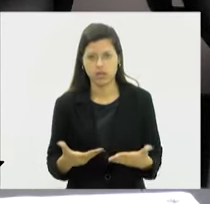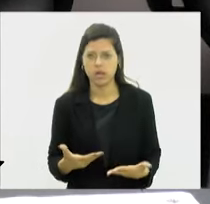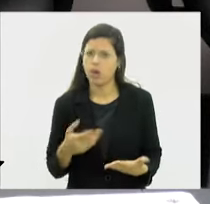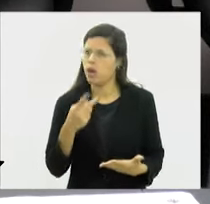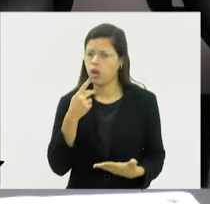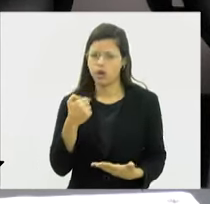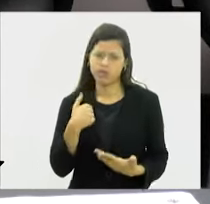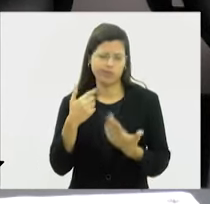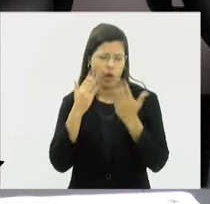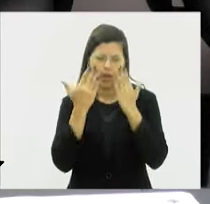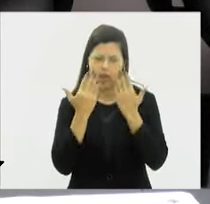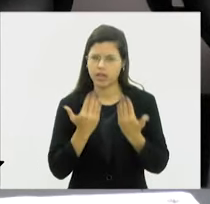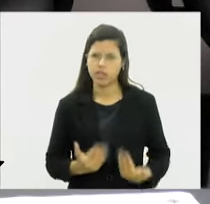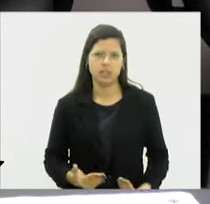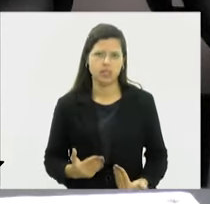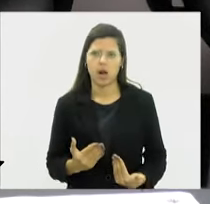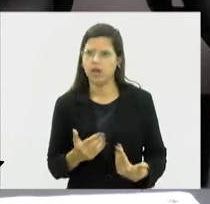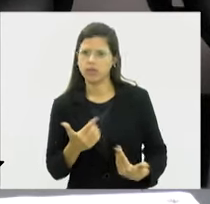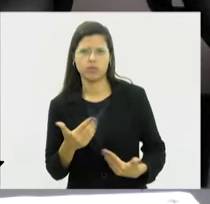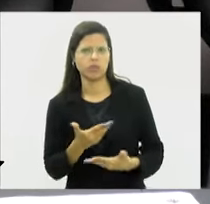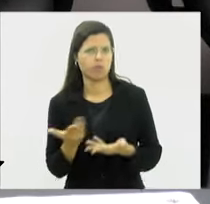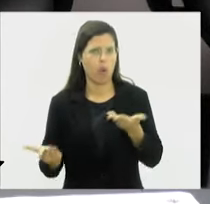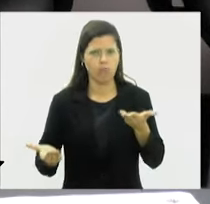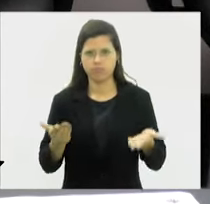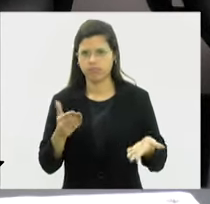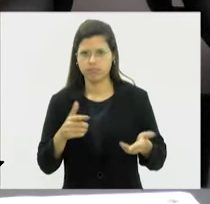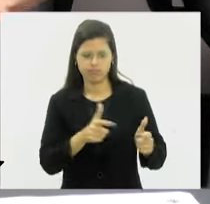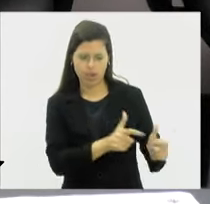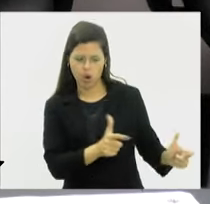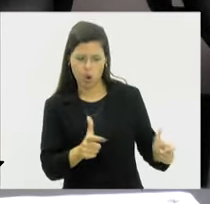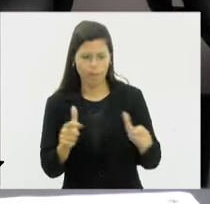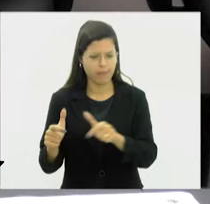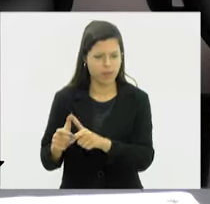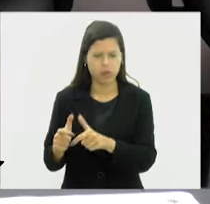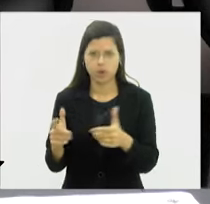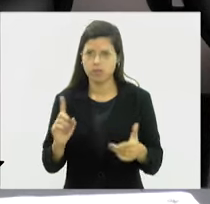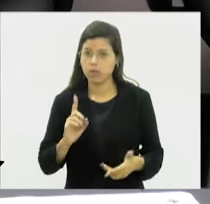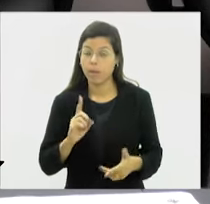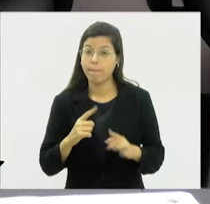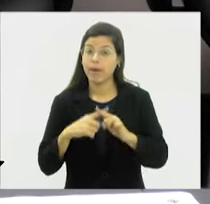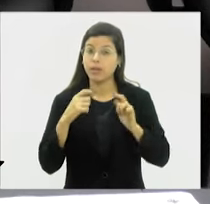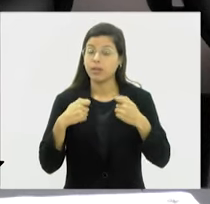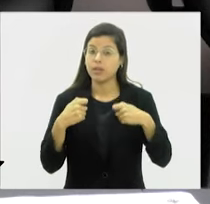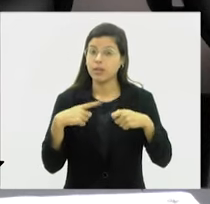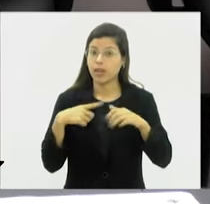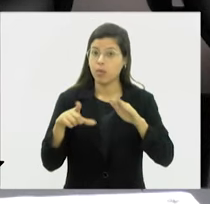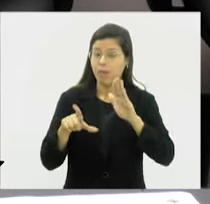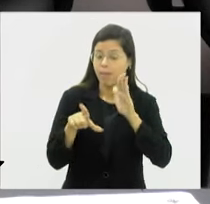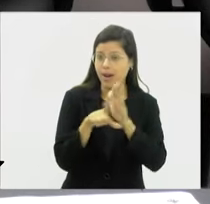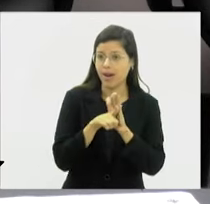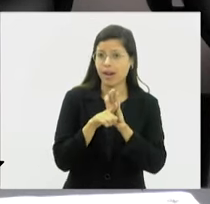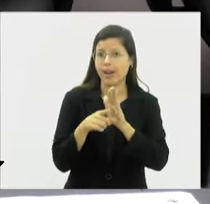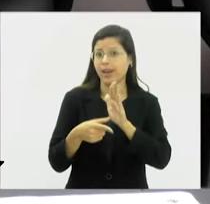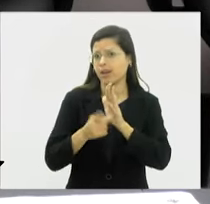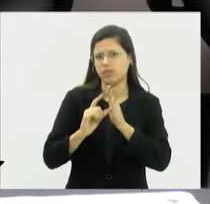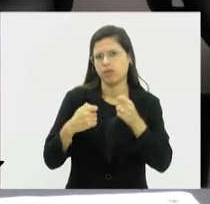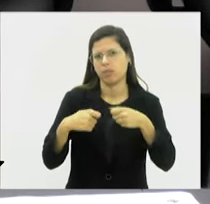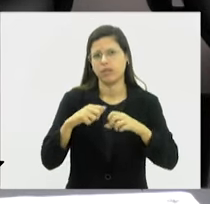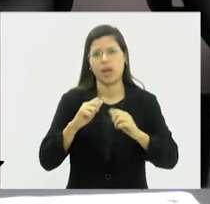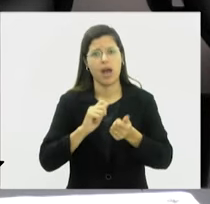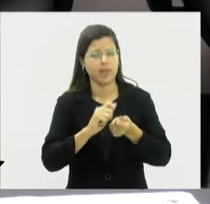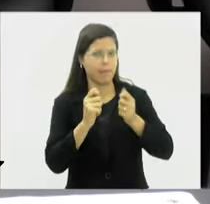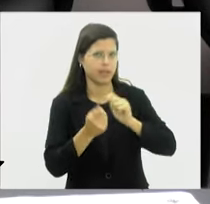mesmo não restritivo. É que tem uma lei anterior que precisa ser adaptada. Além do